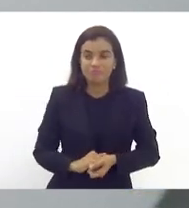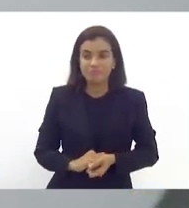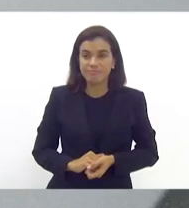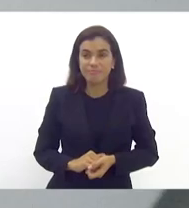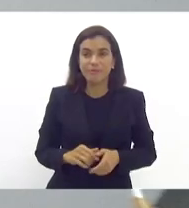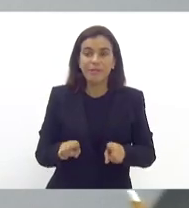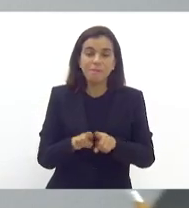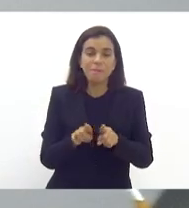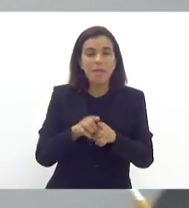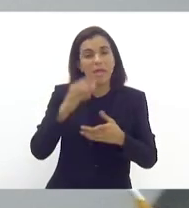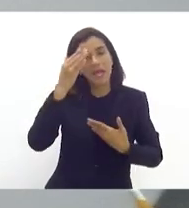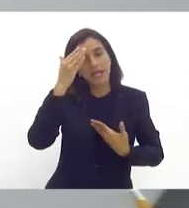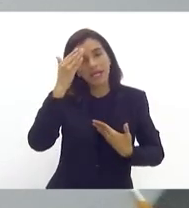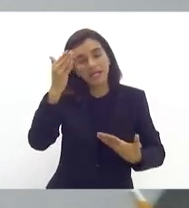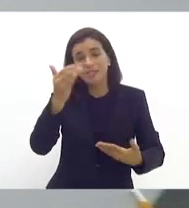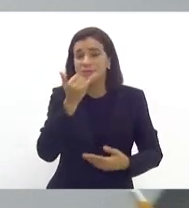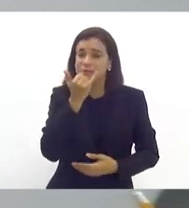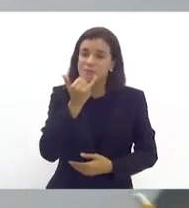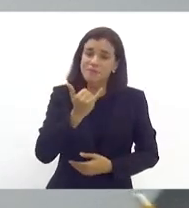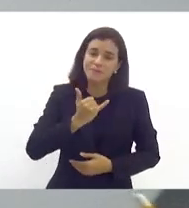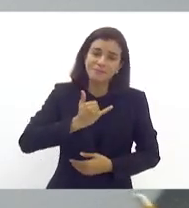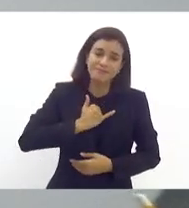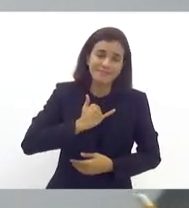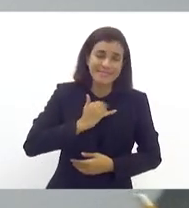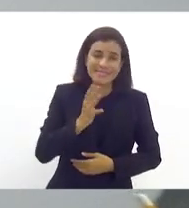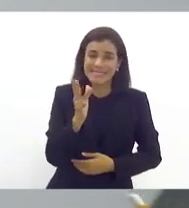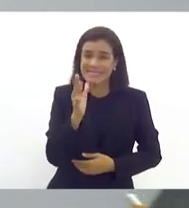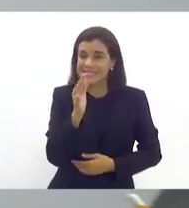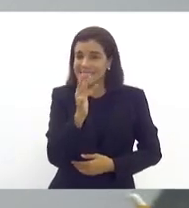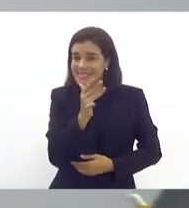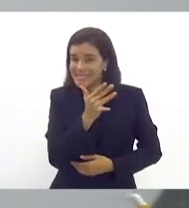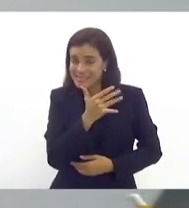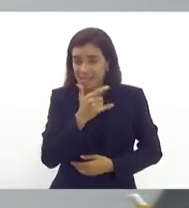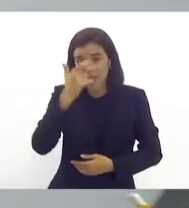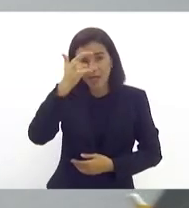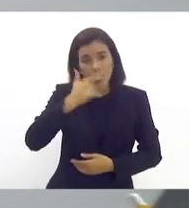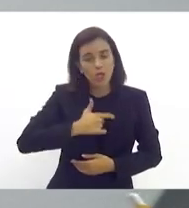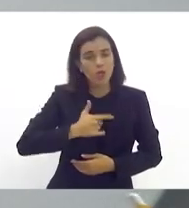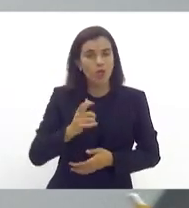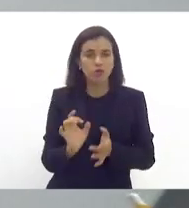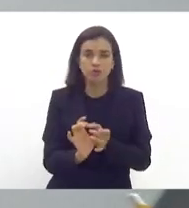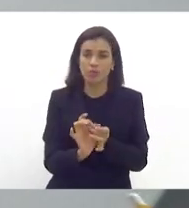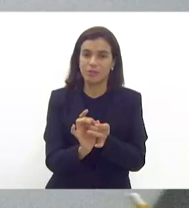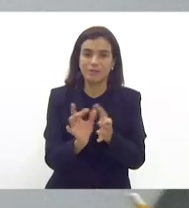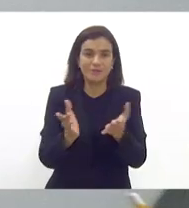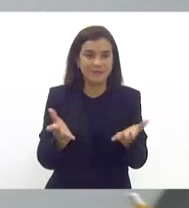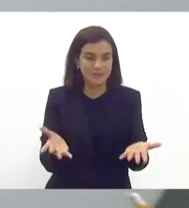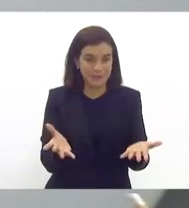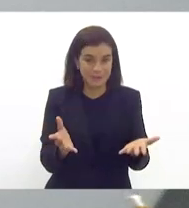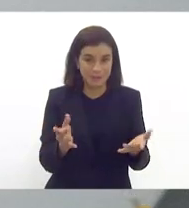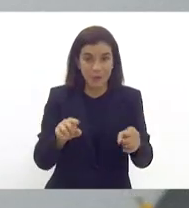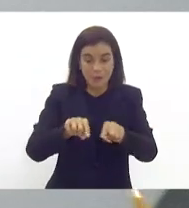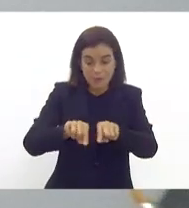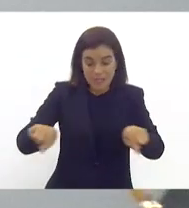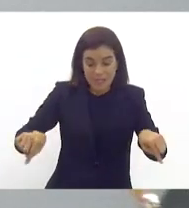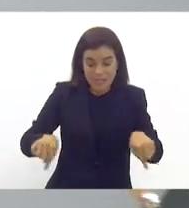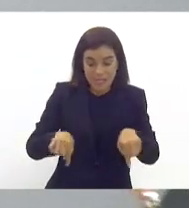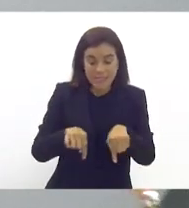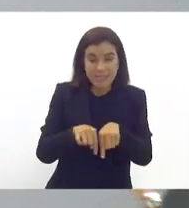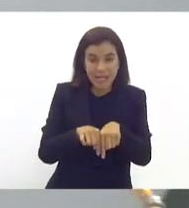peço aí agradeço e desculpas pela demora eu dizer que eu estou à disposição tá o meu gabinete é o